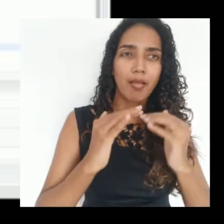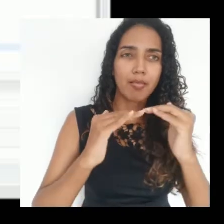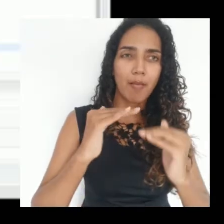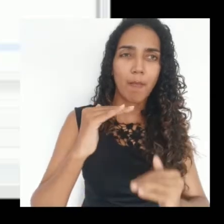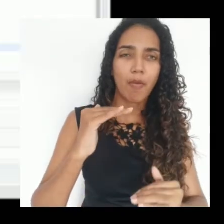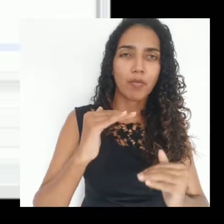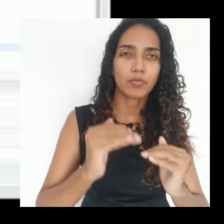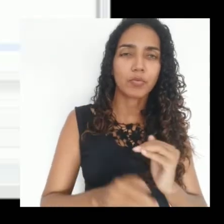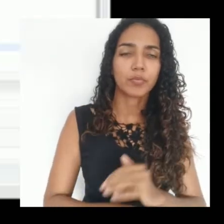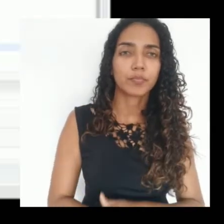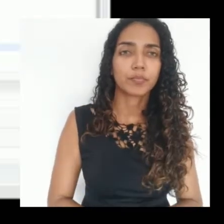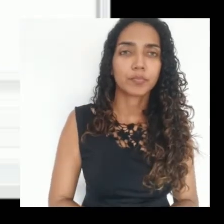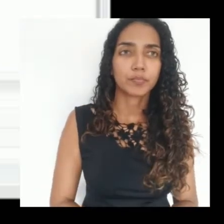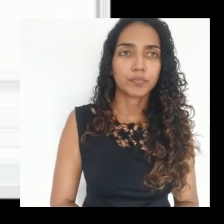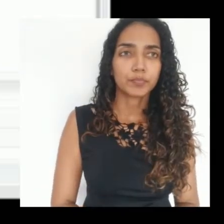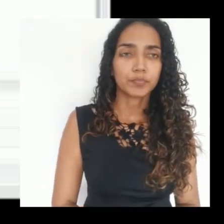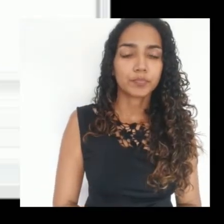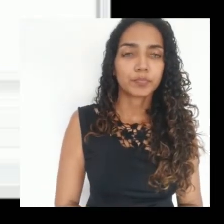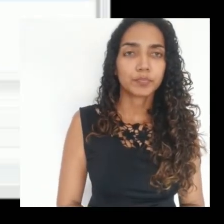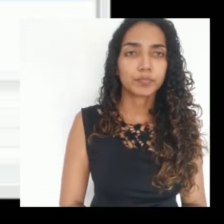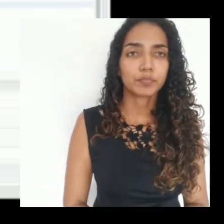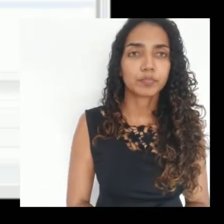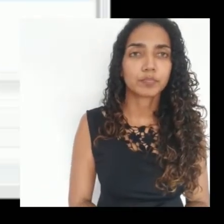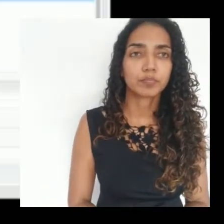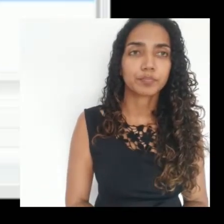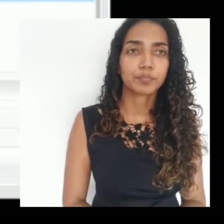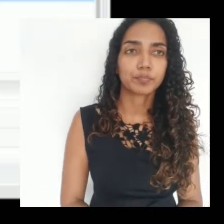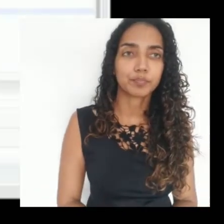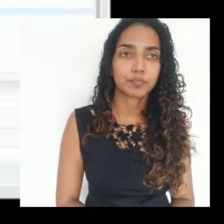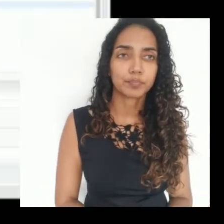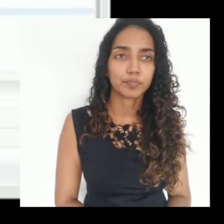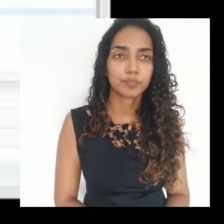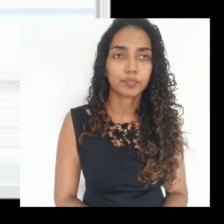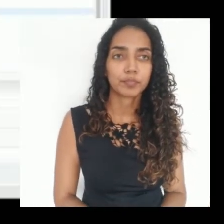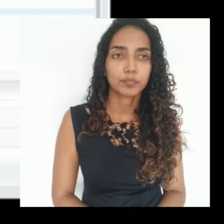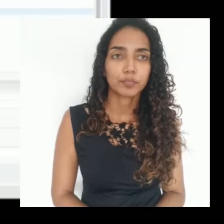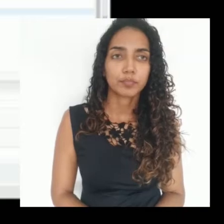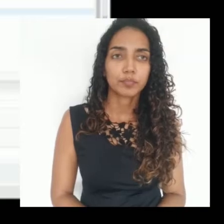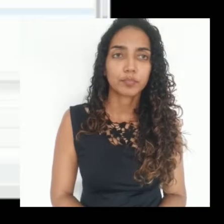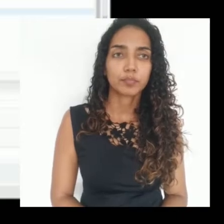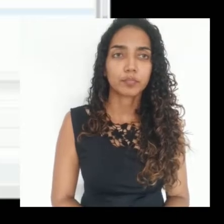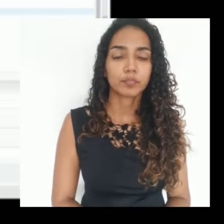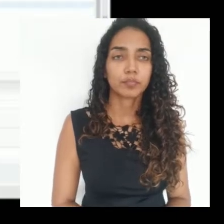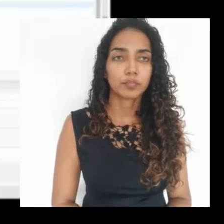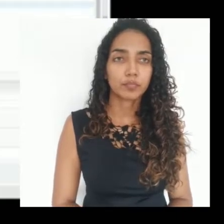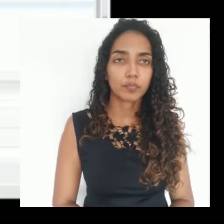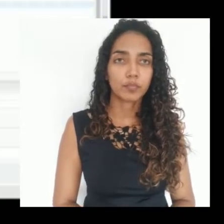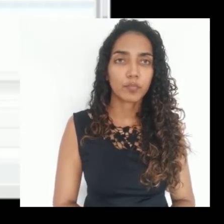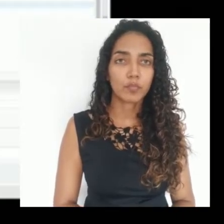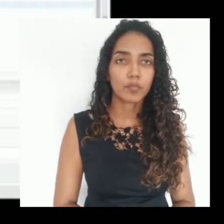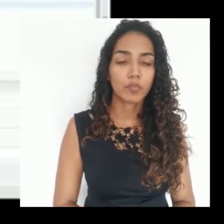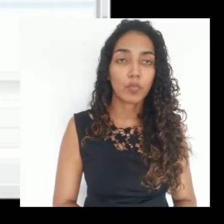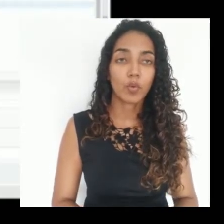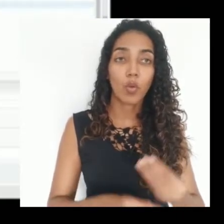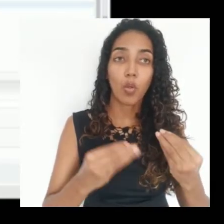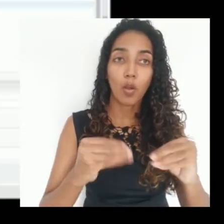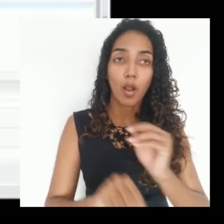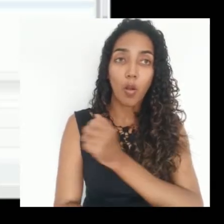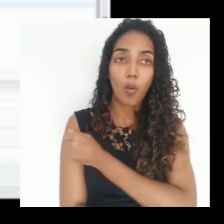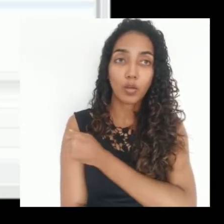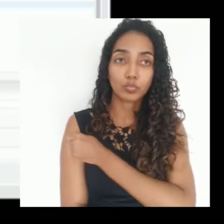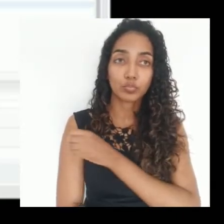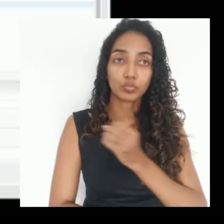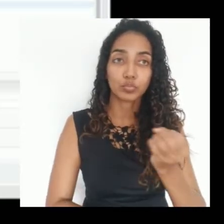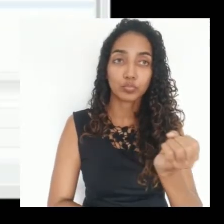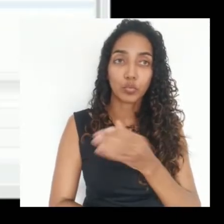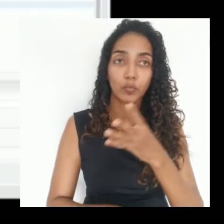Ou colocar aqui um novo aluno, José, a matrícula